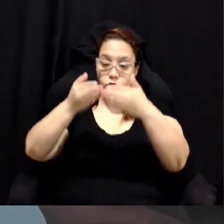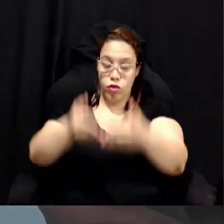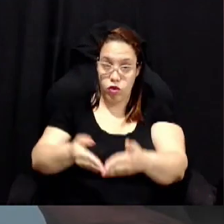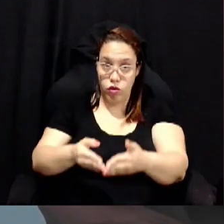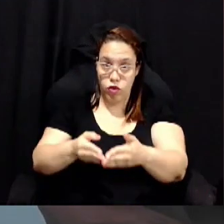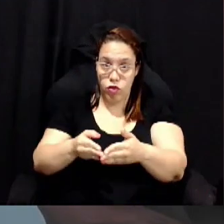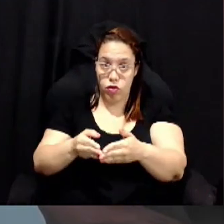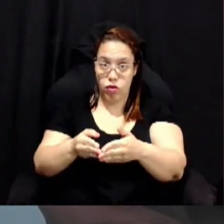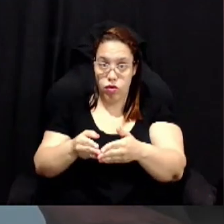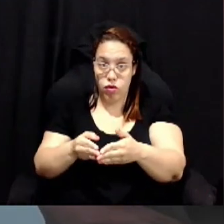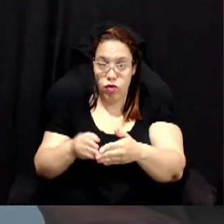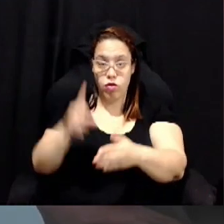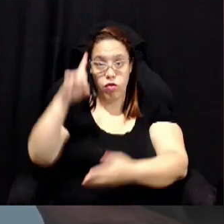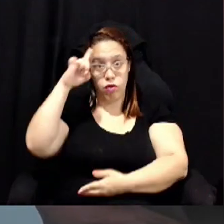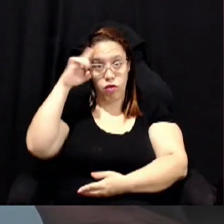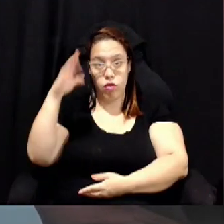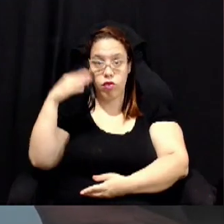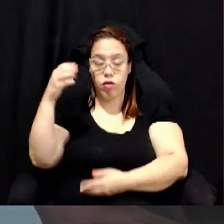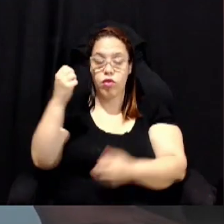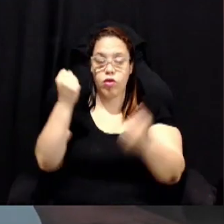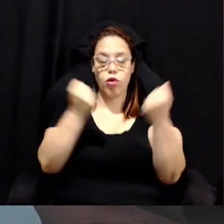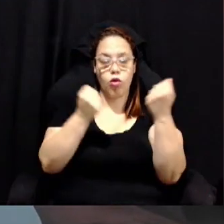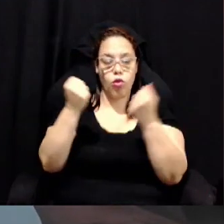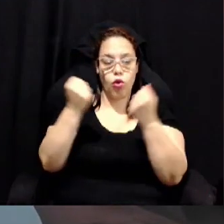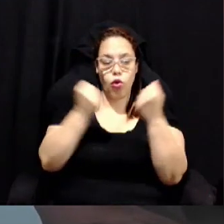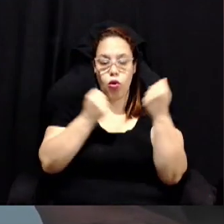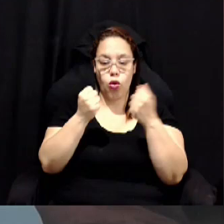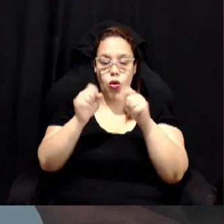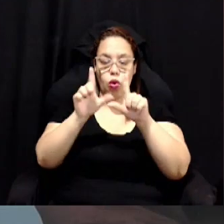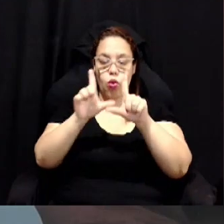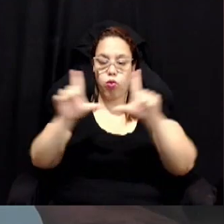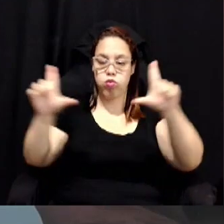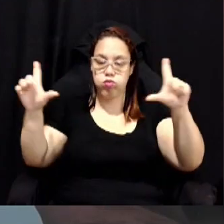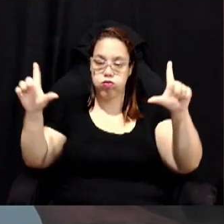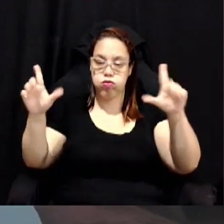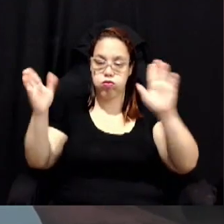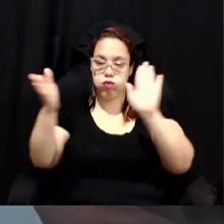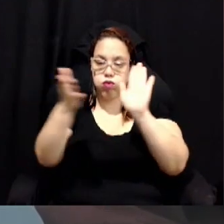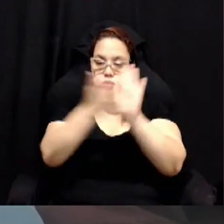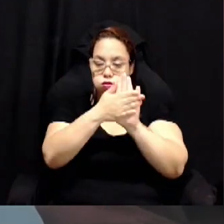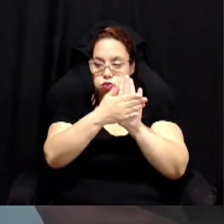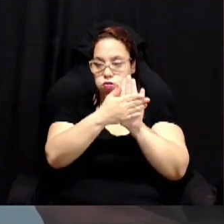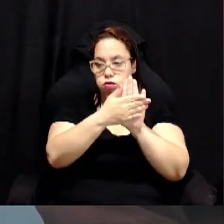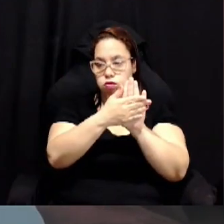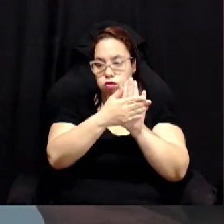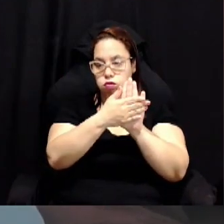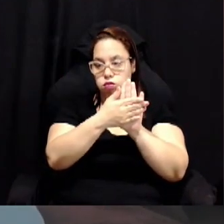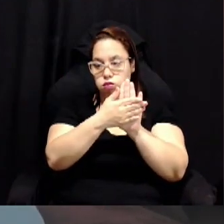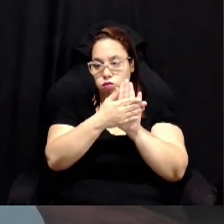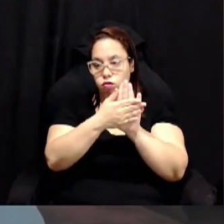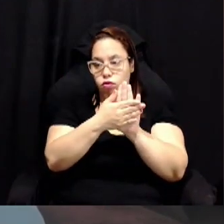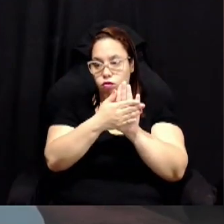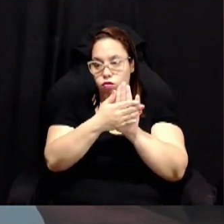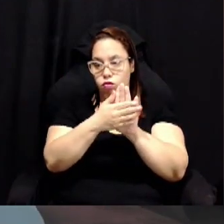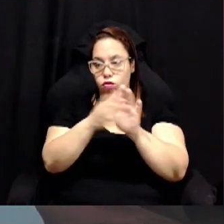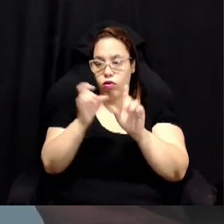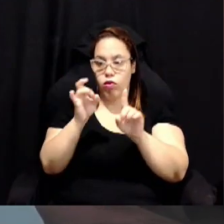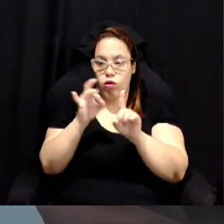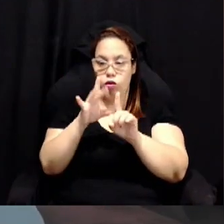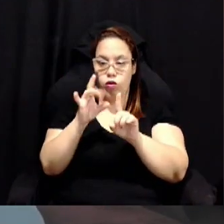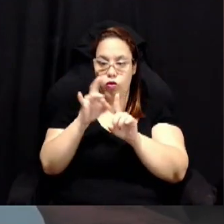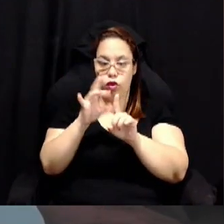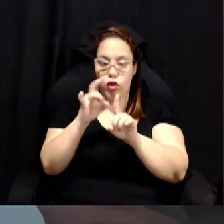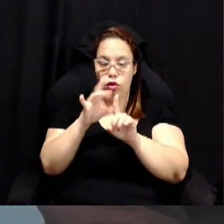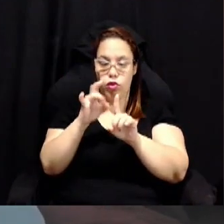dia vários carros com esses adesivos pregado no vidro ali. Então eu acho que a gente